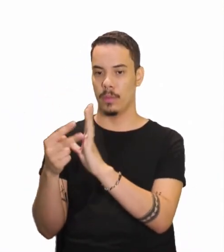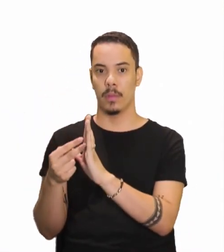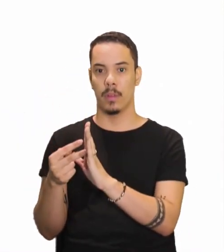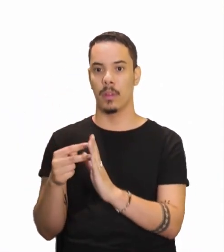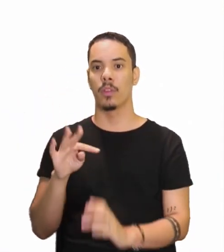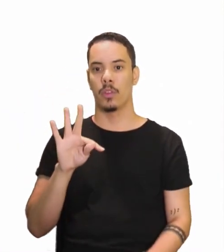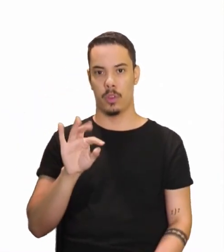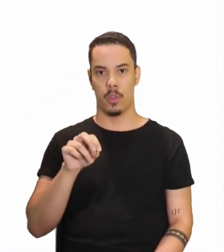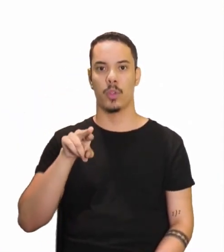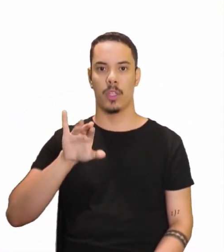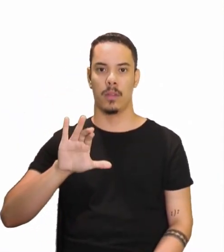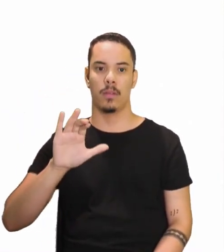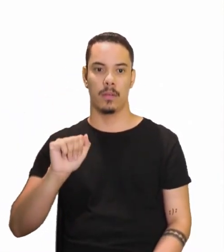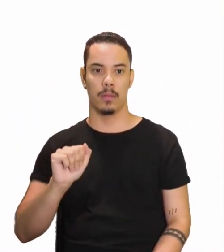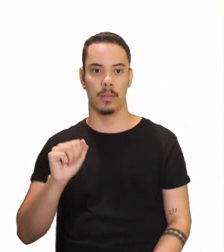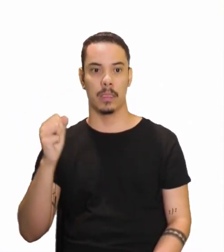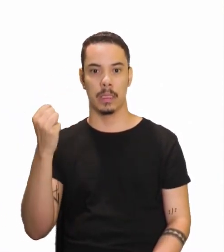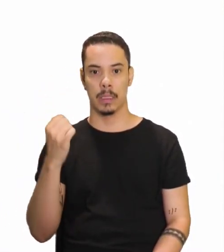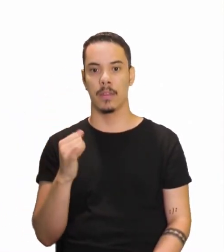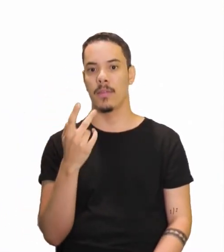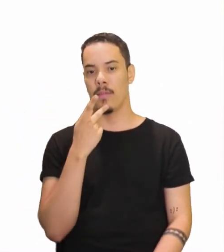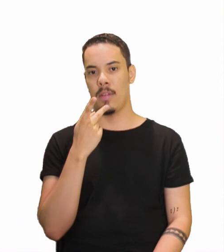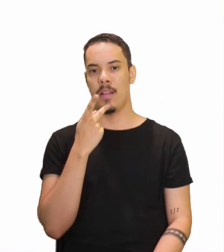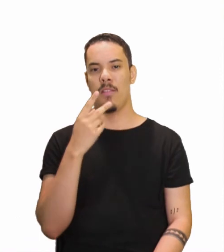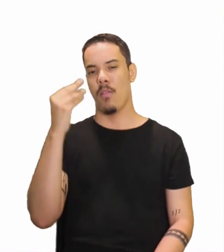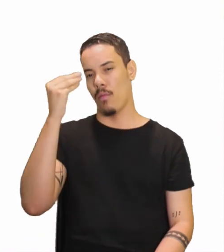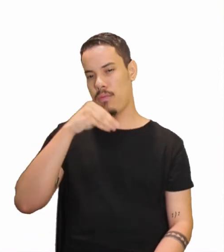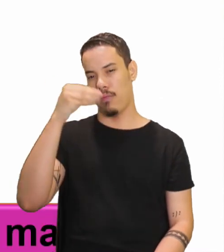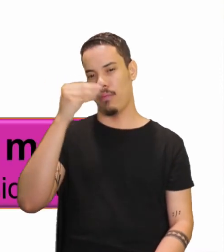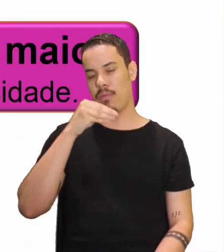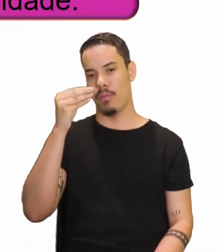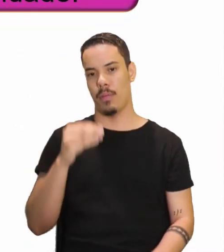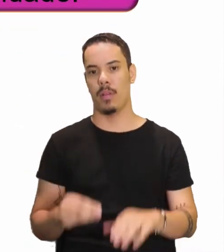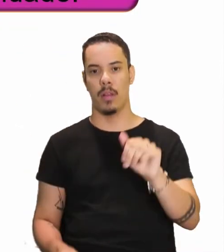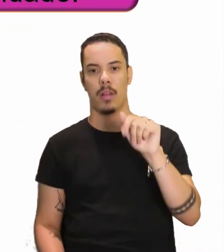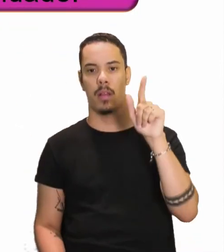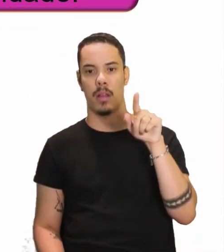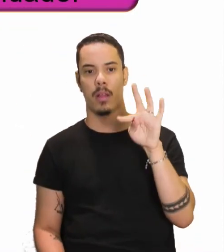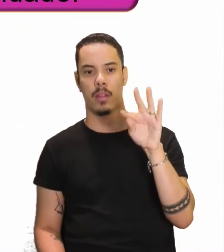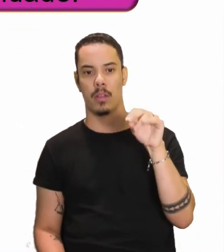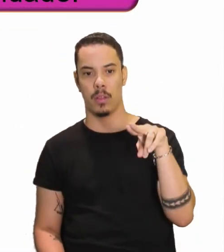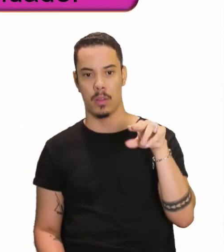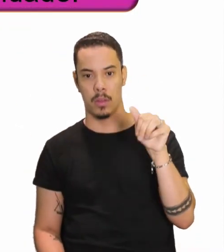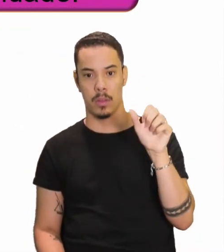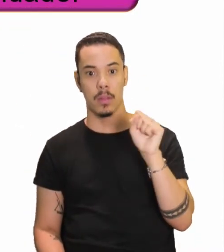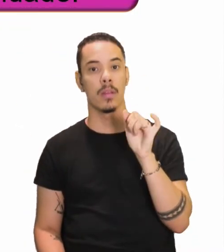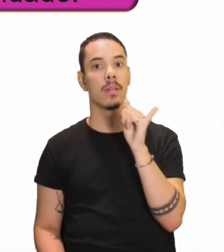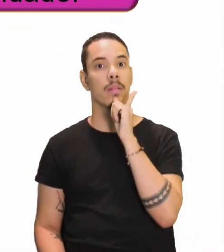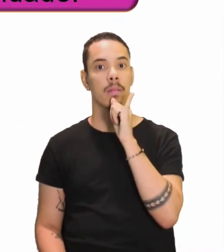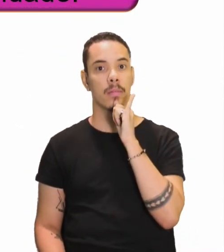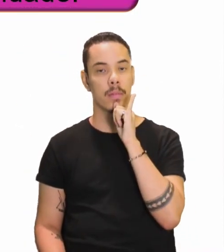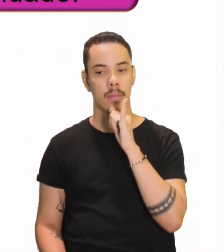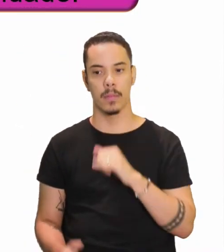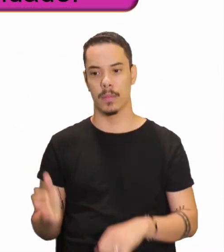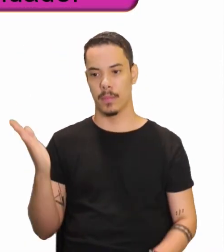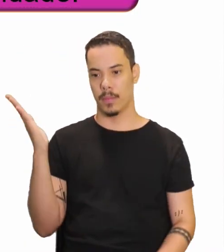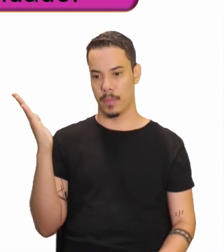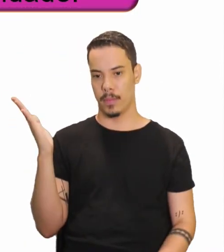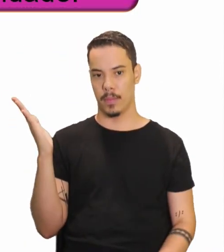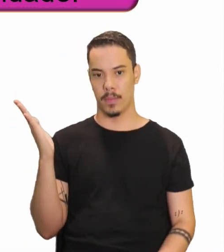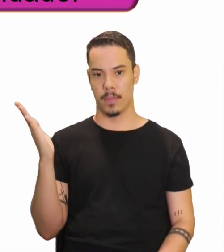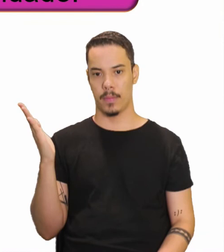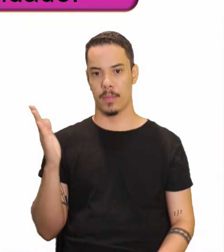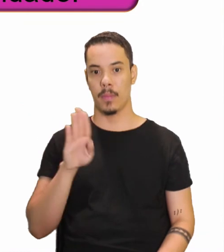chamadas de tônica. E quando você pronuncia fraco, elas são chamadas de átona, certo? Aqui um exemplo, ó. A